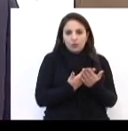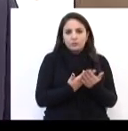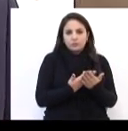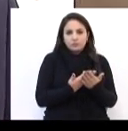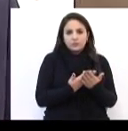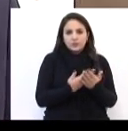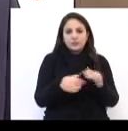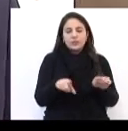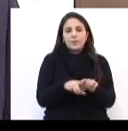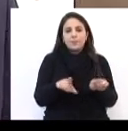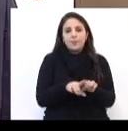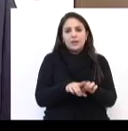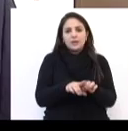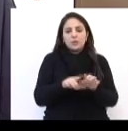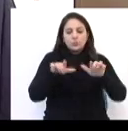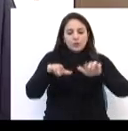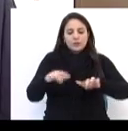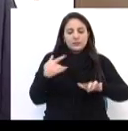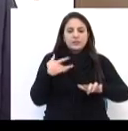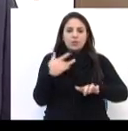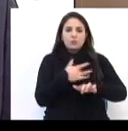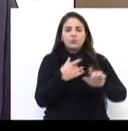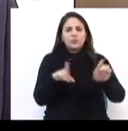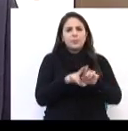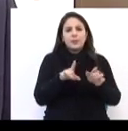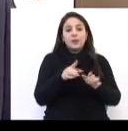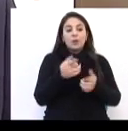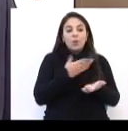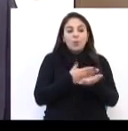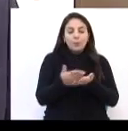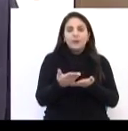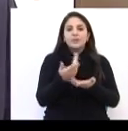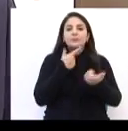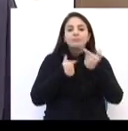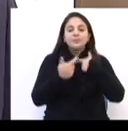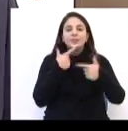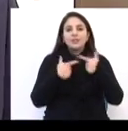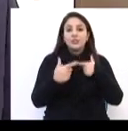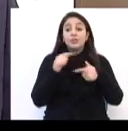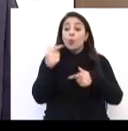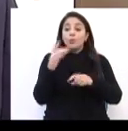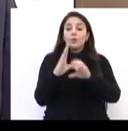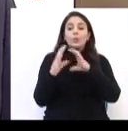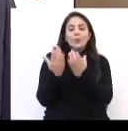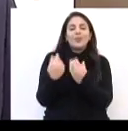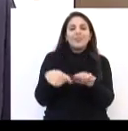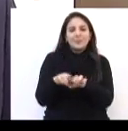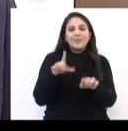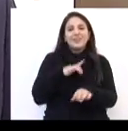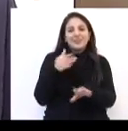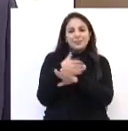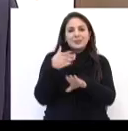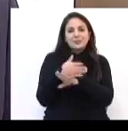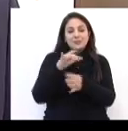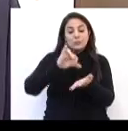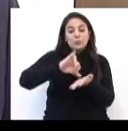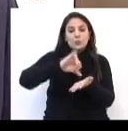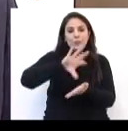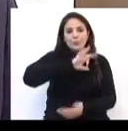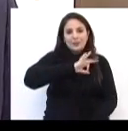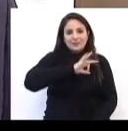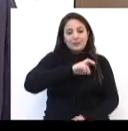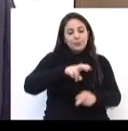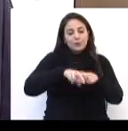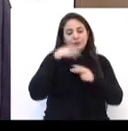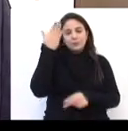com a comunidade como um todo, e isso passa a ser um desejo para que outras comunidades também tenham acesso aos núcleos.